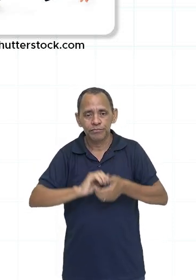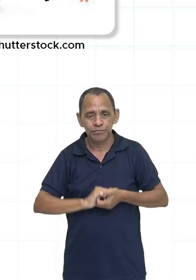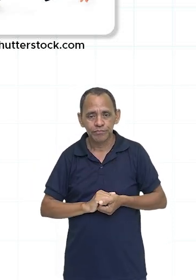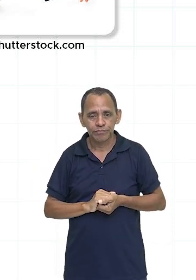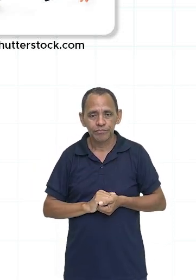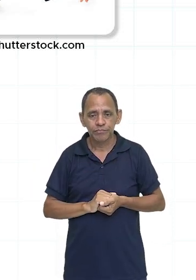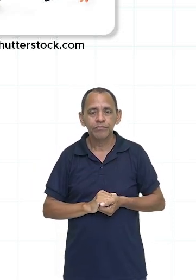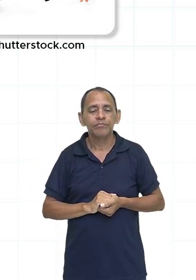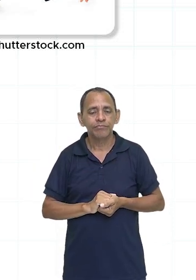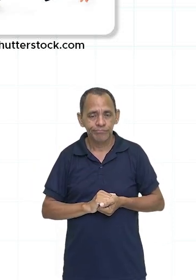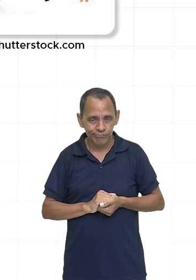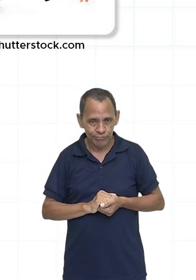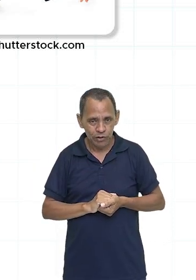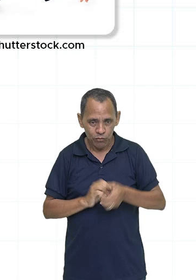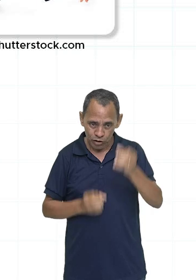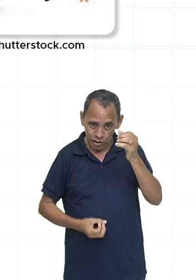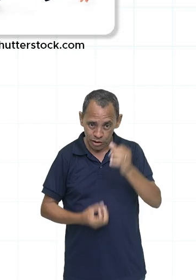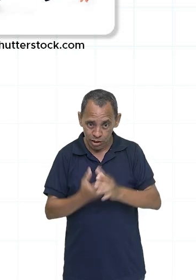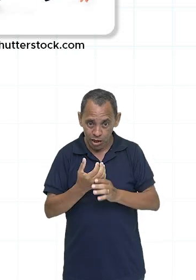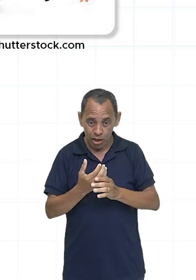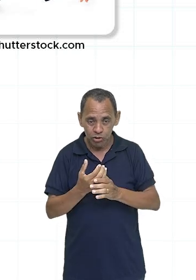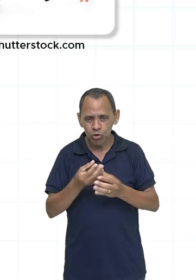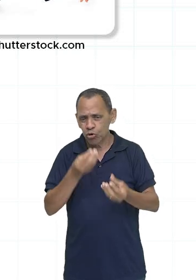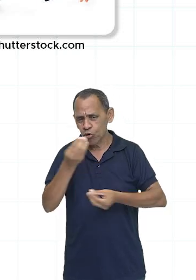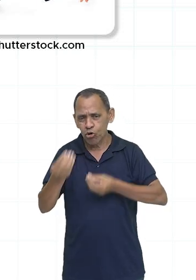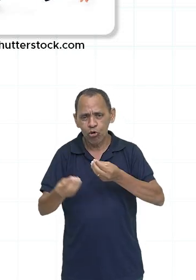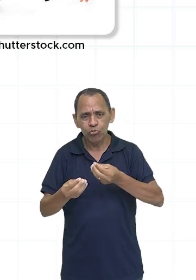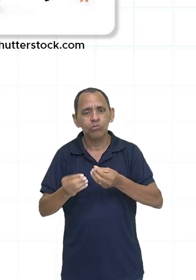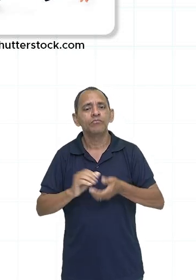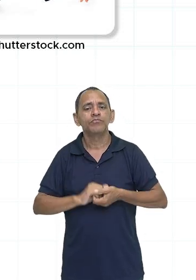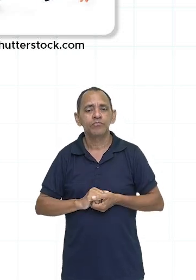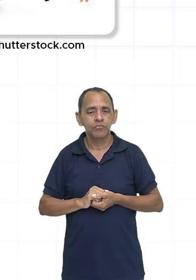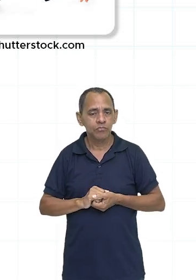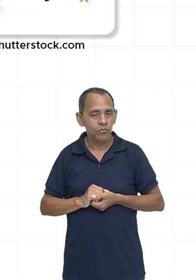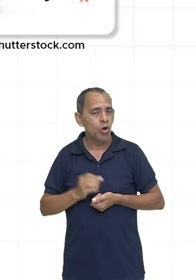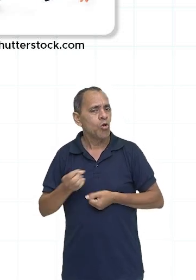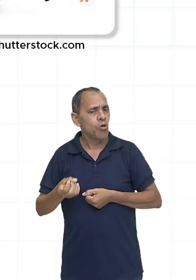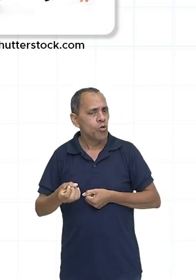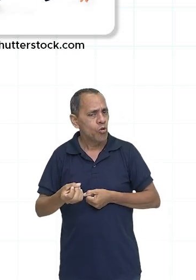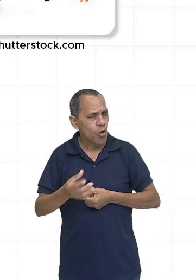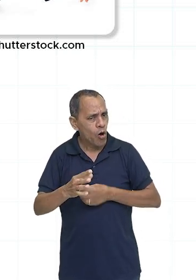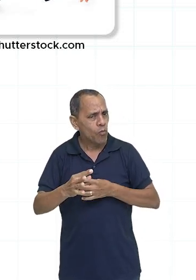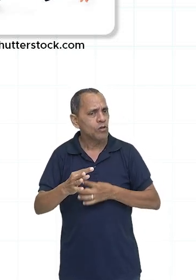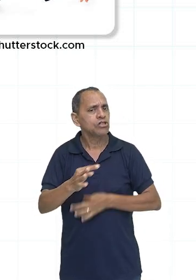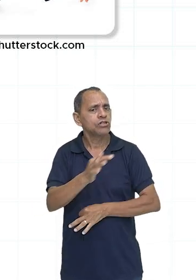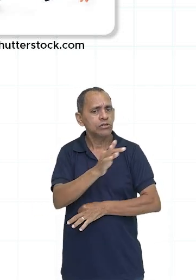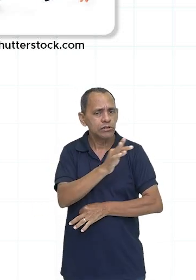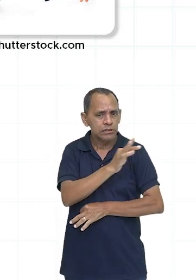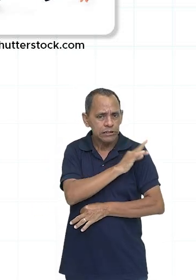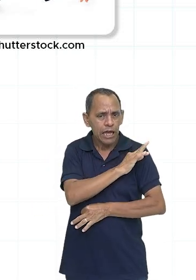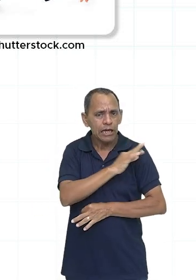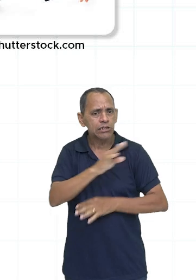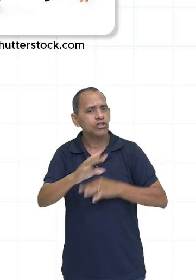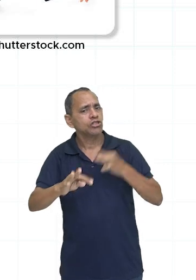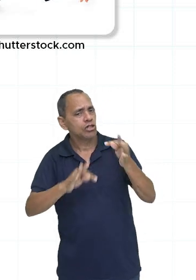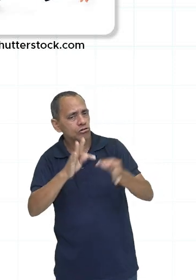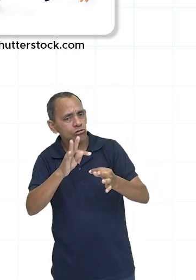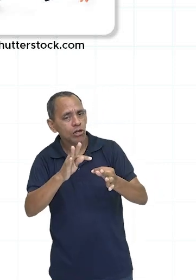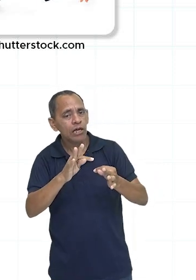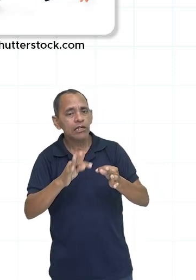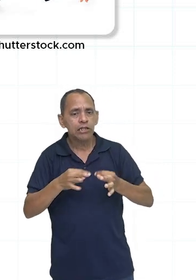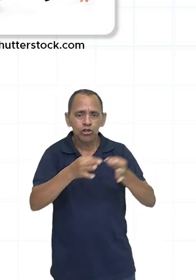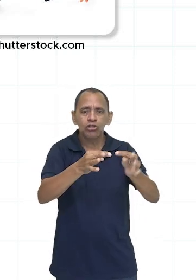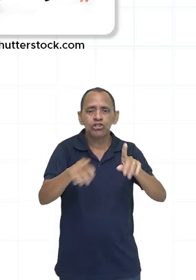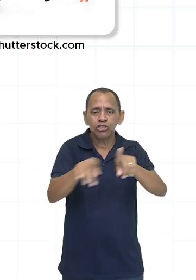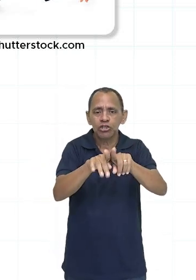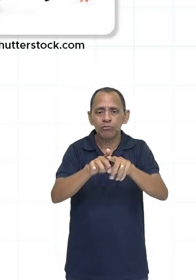o Kendo ele surgiu para modernizar tudo que era realizado ali no Kenjutsu. tá? Então, nós tínhamos ali a